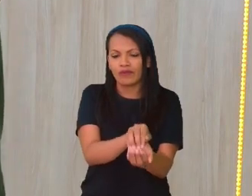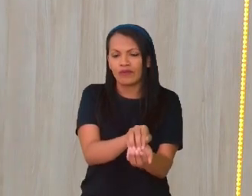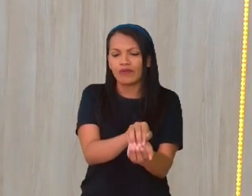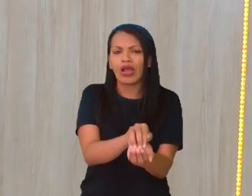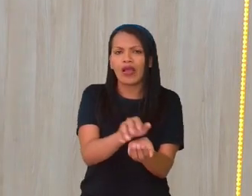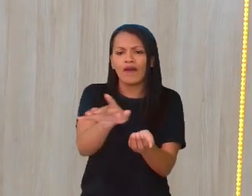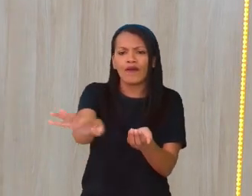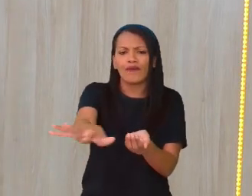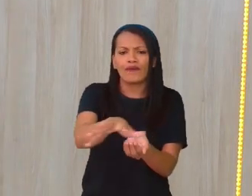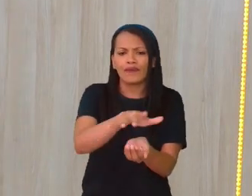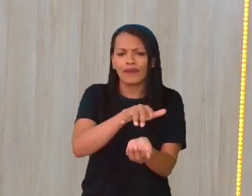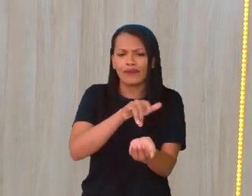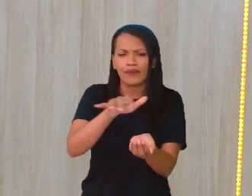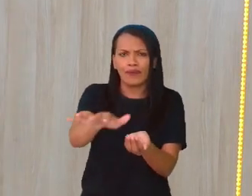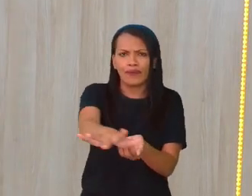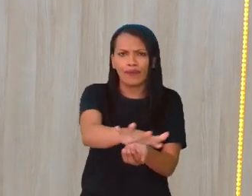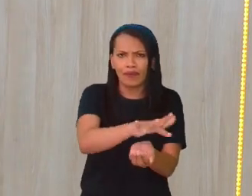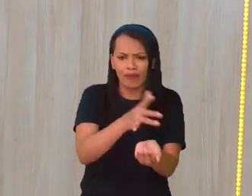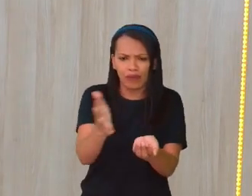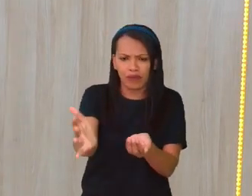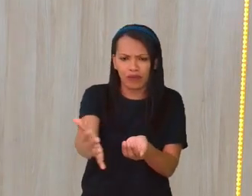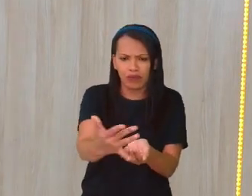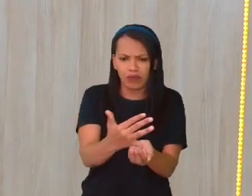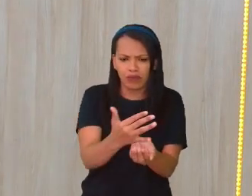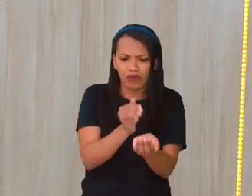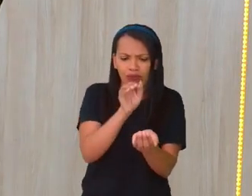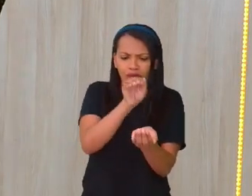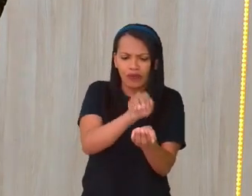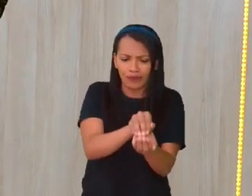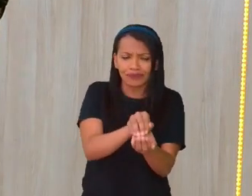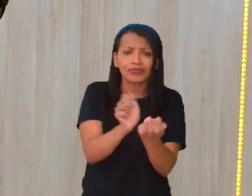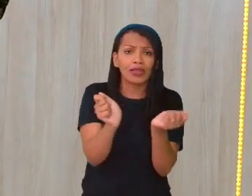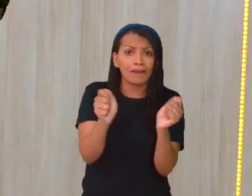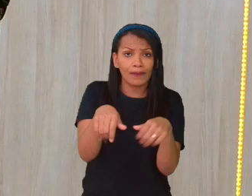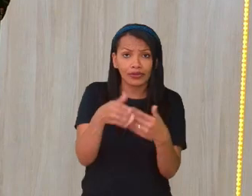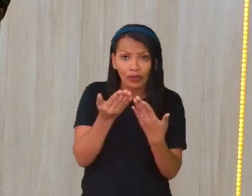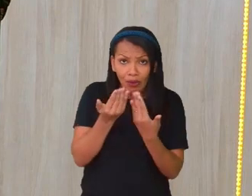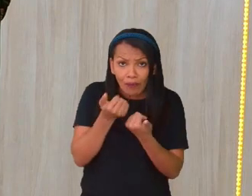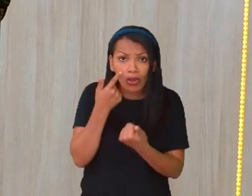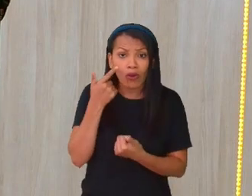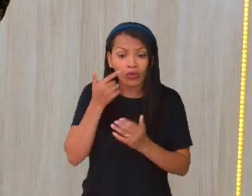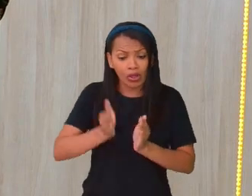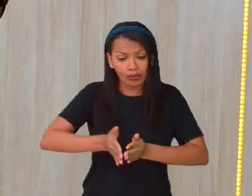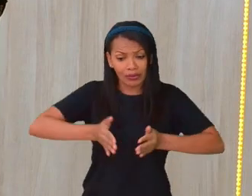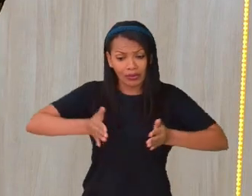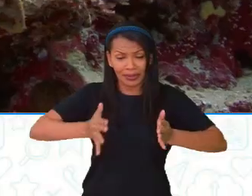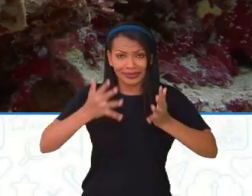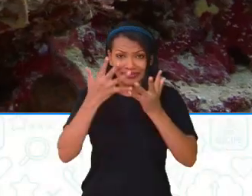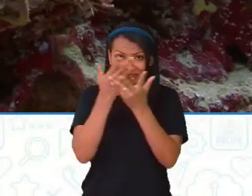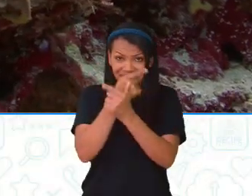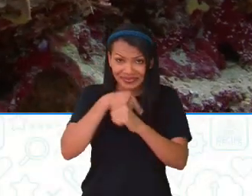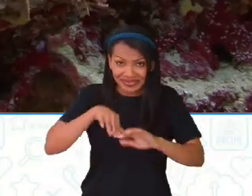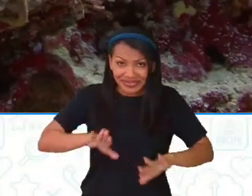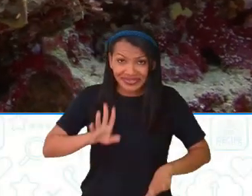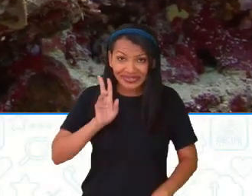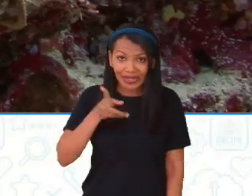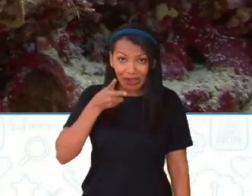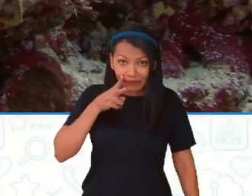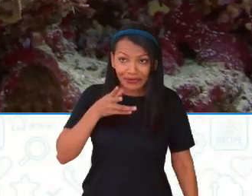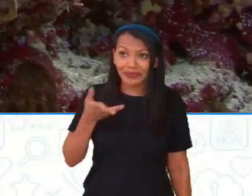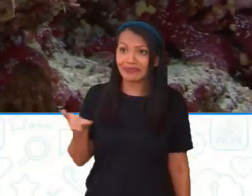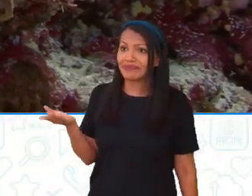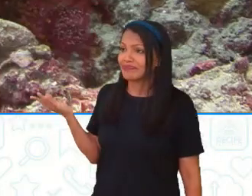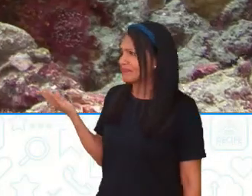pega os micro-organismos para poder se alimentar. Olha só que interessante. Olha como ela é grandona, bonita, né? Vocês já viram uma ostra